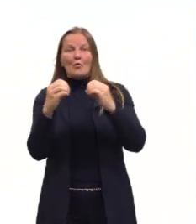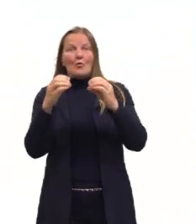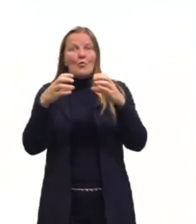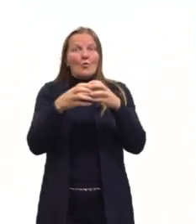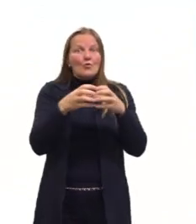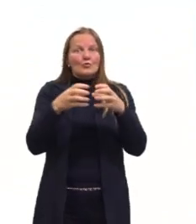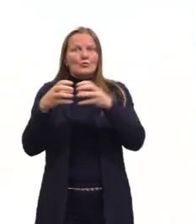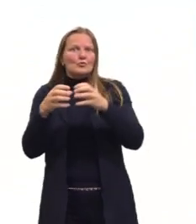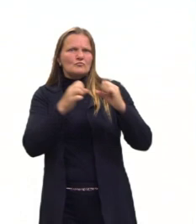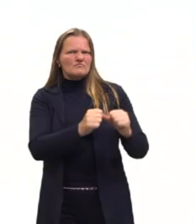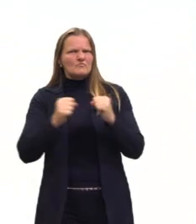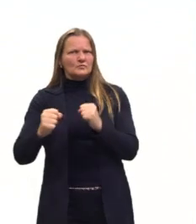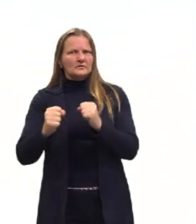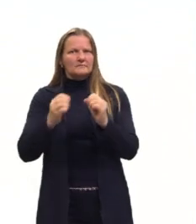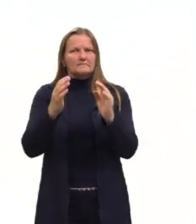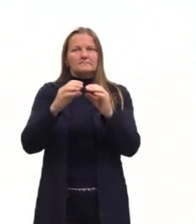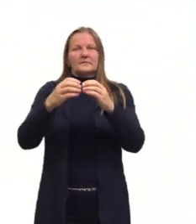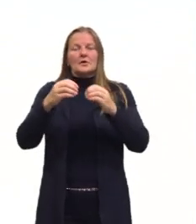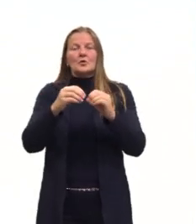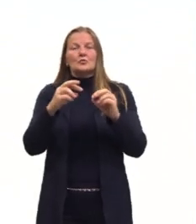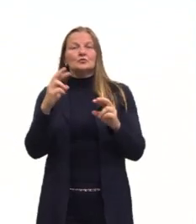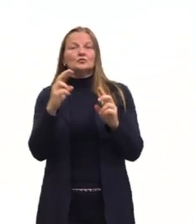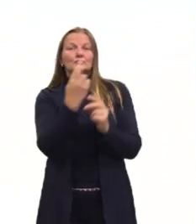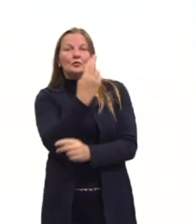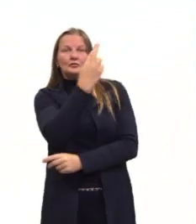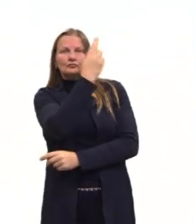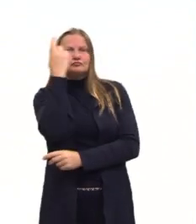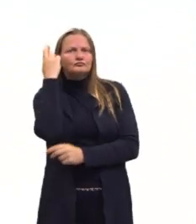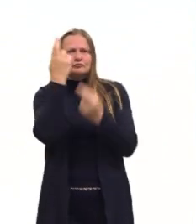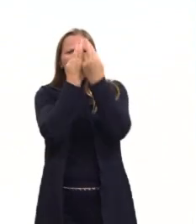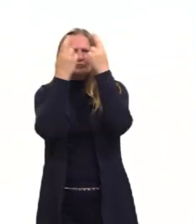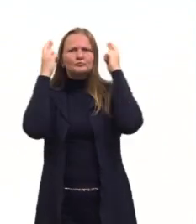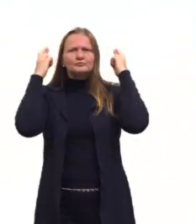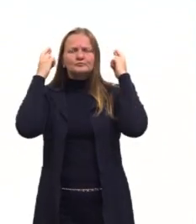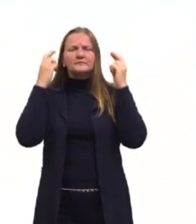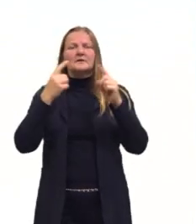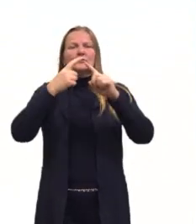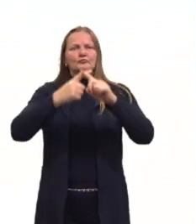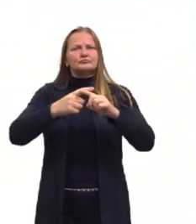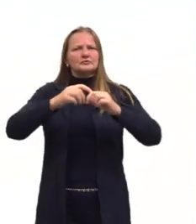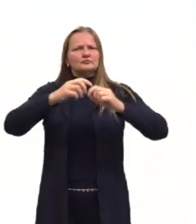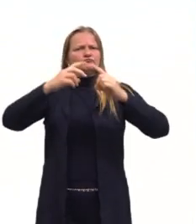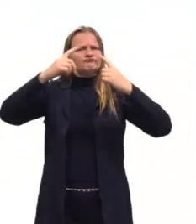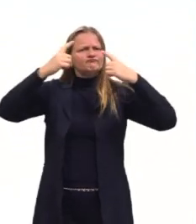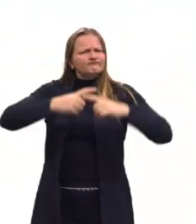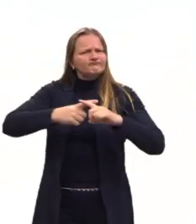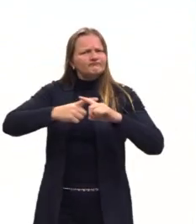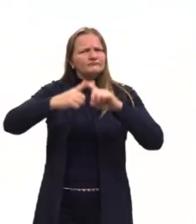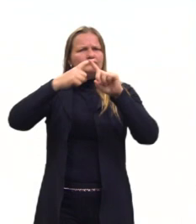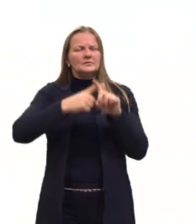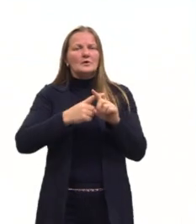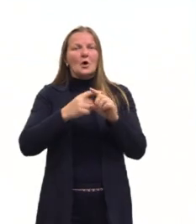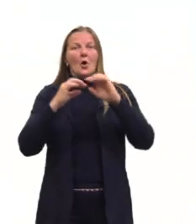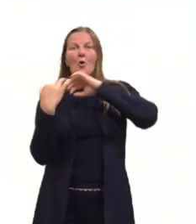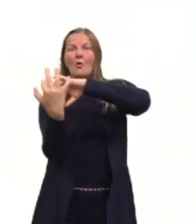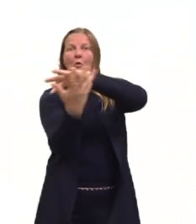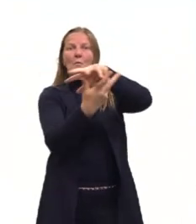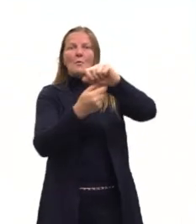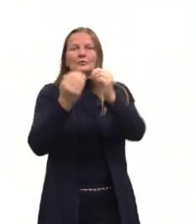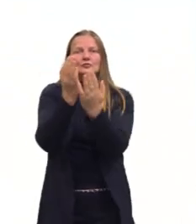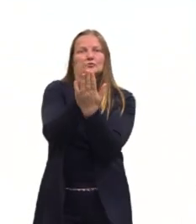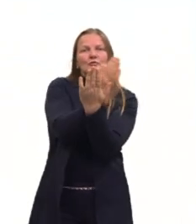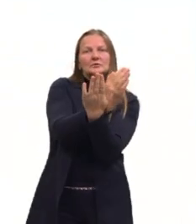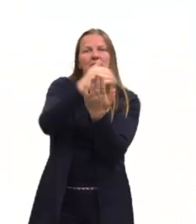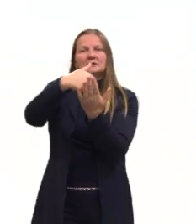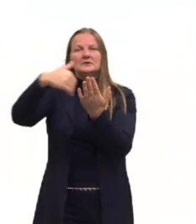União Soviética outros estados unidos disputa entre socialismo e capitalismo a a gurizada divisão do mundo entre